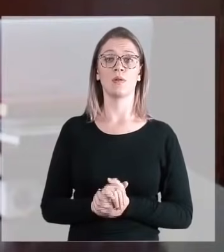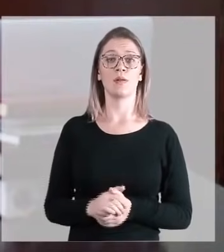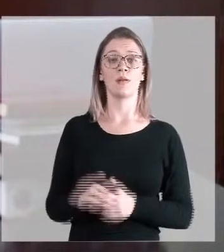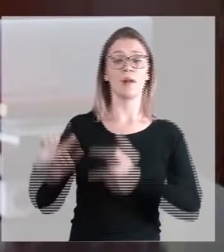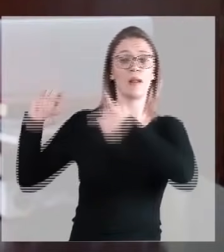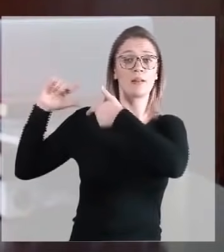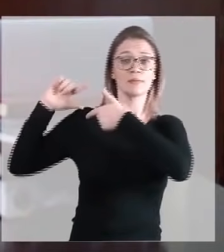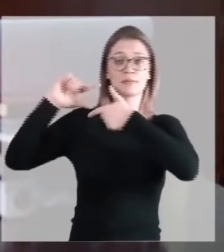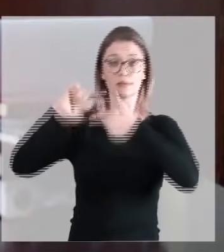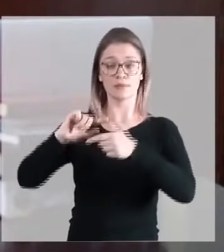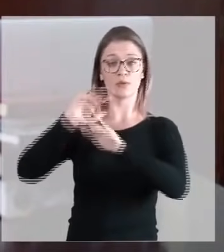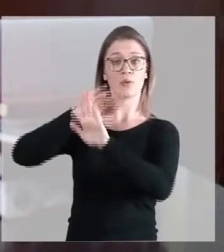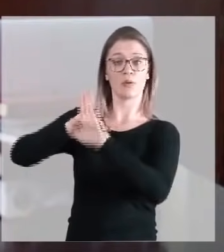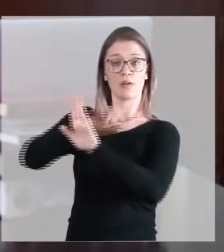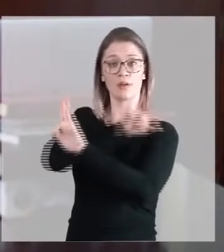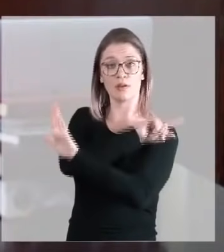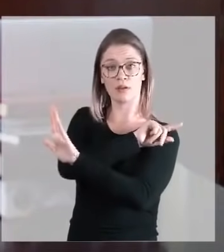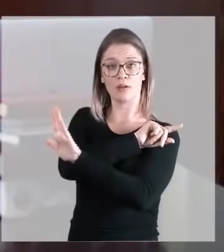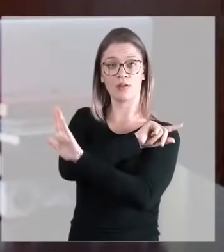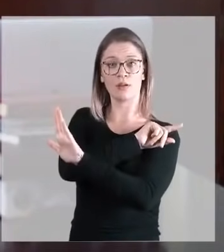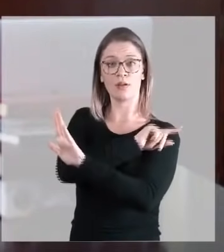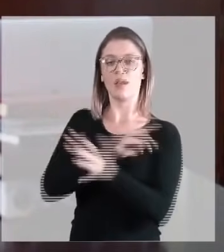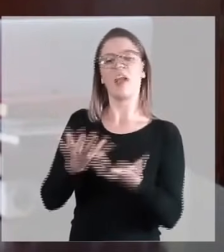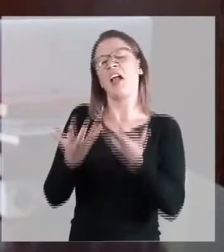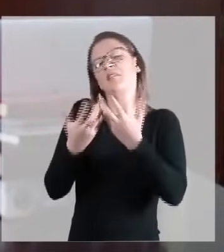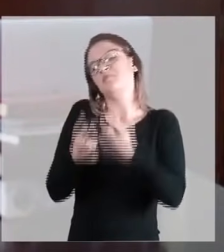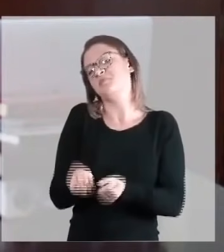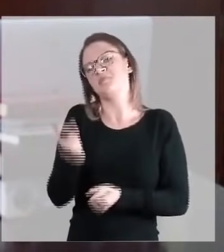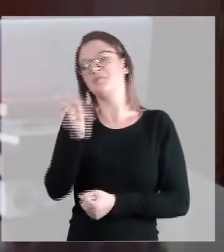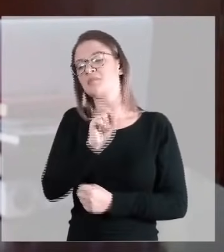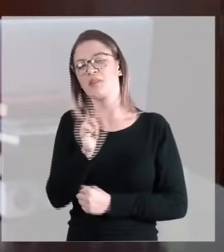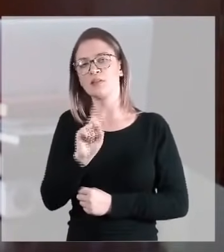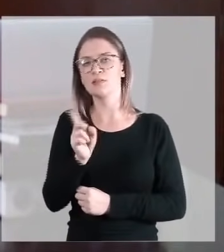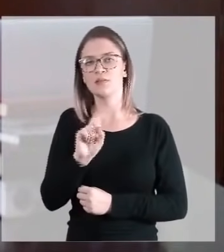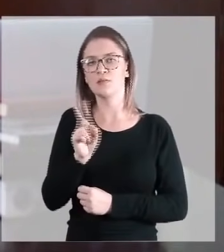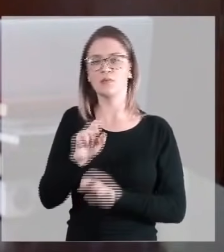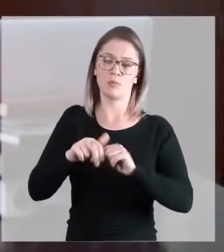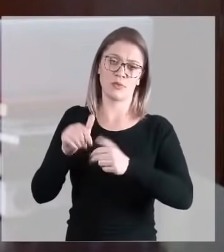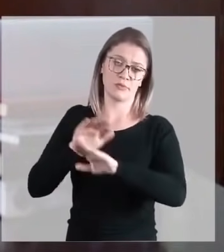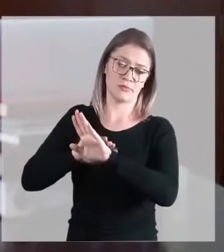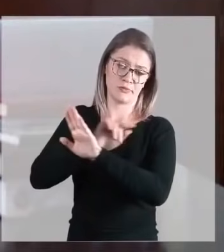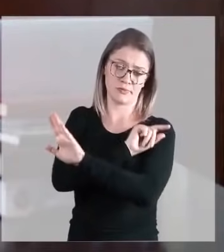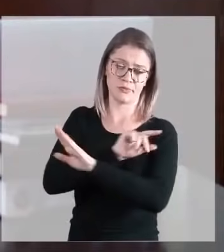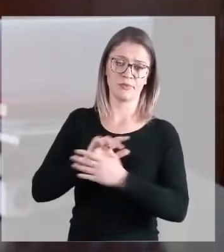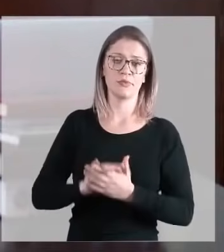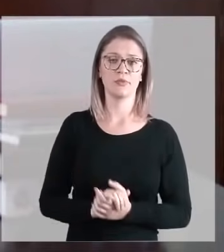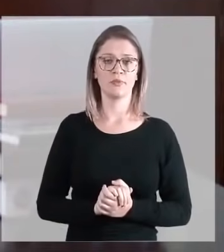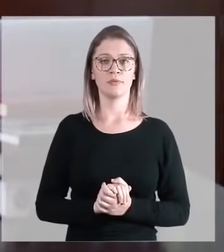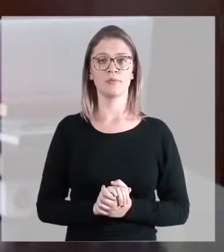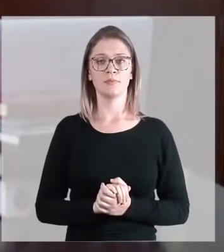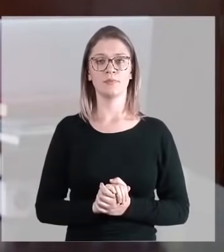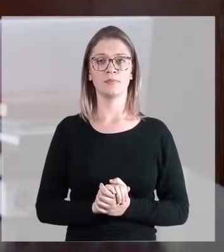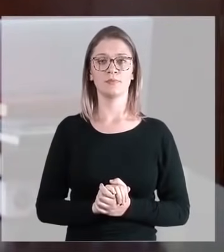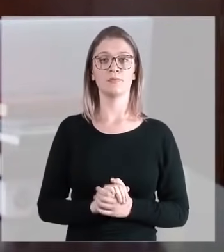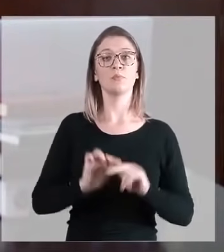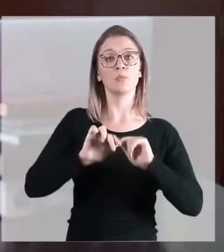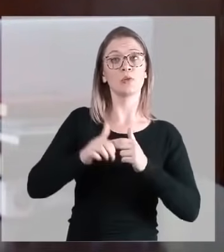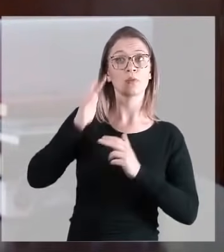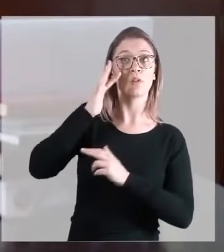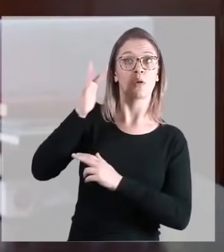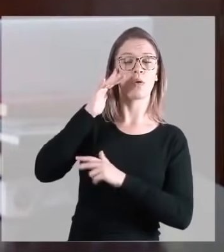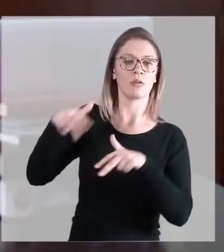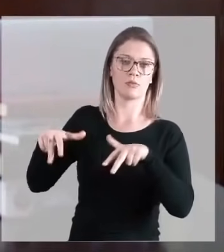que não é muito aceito pelos proponentes dessa ideologia, certo? Então, preferem o termo teoria de gênero. Para não causar